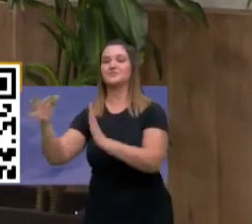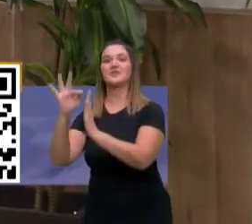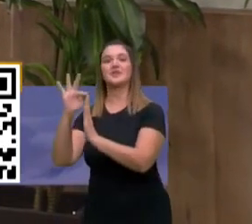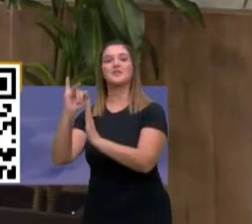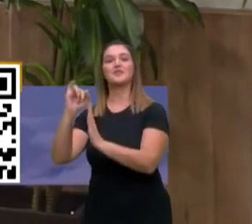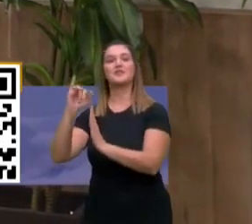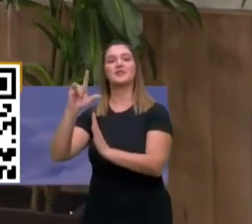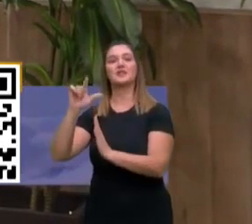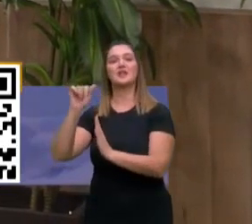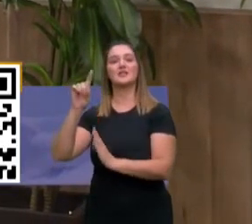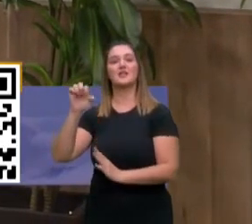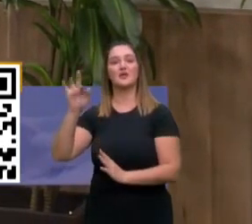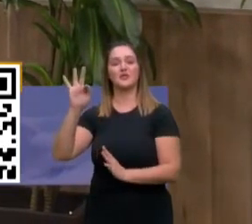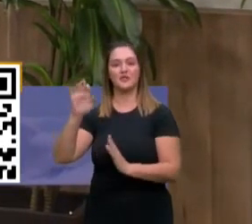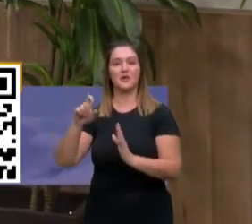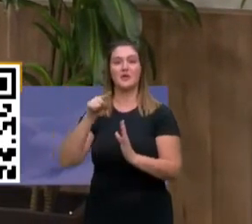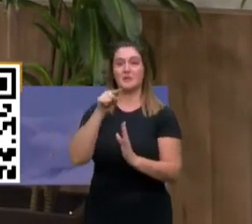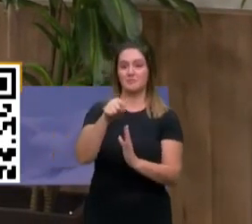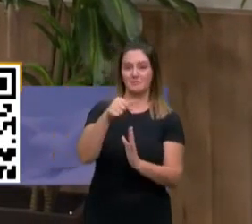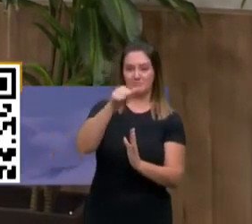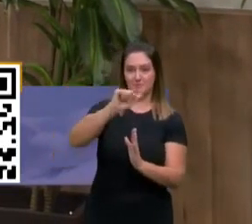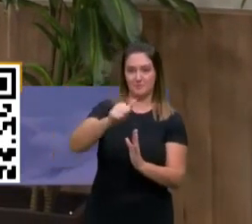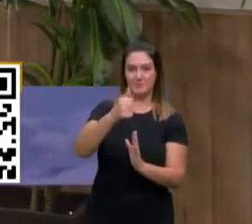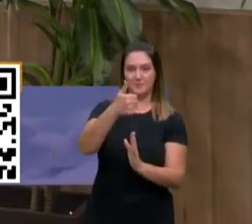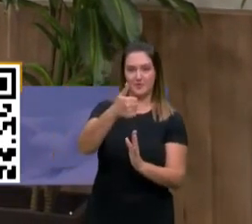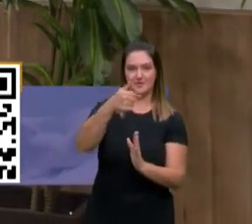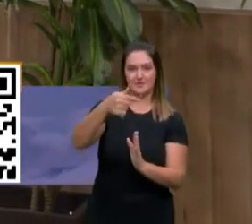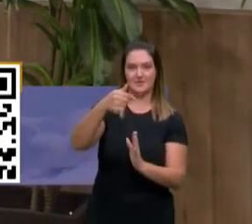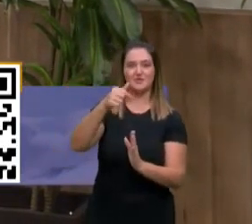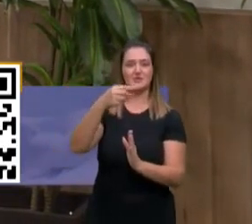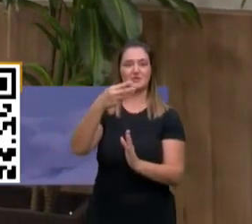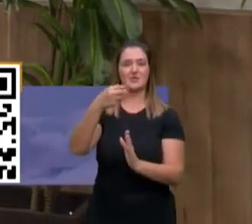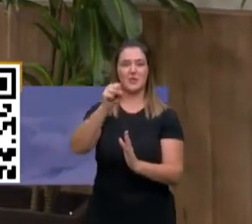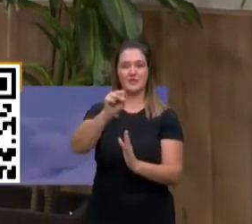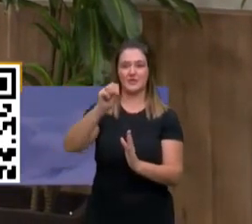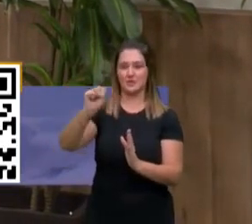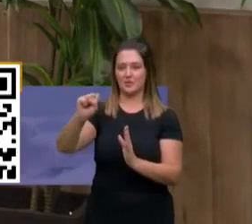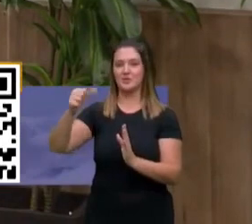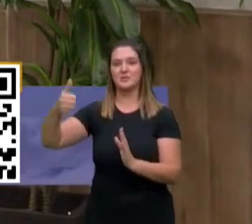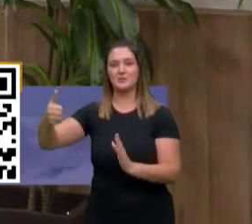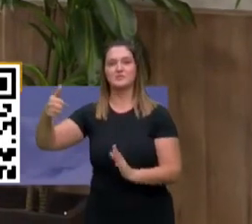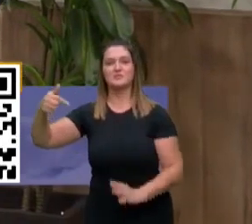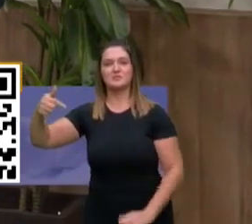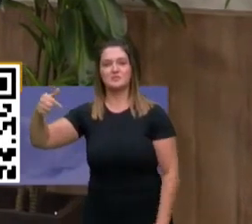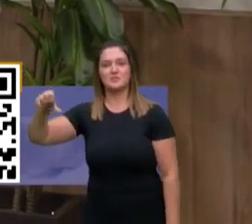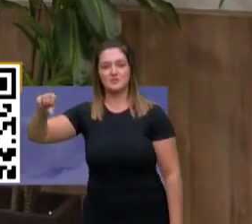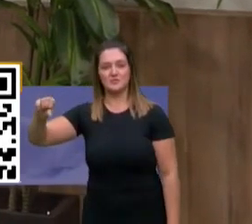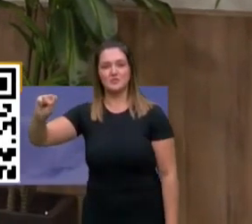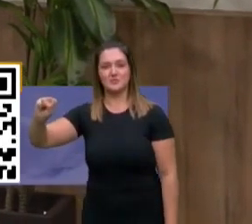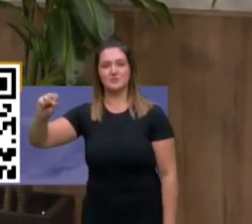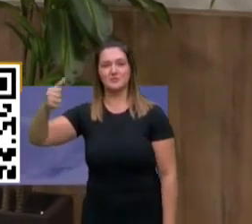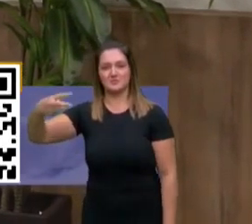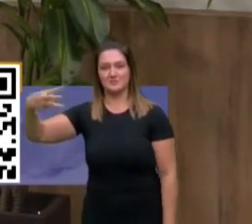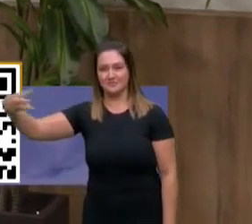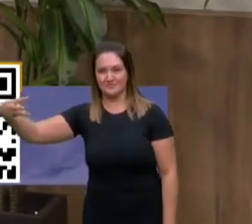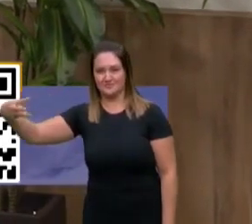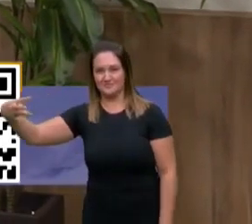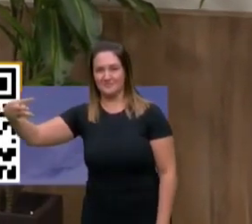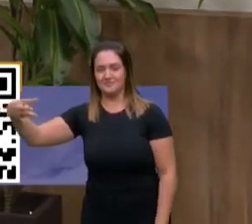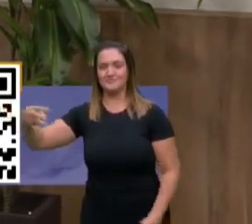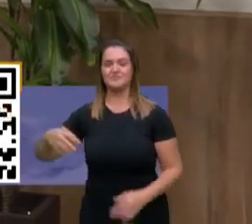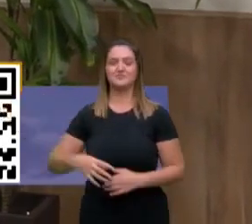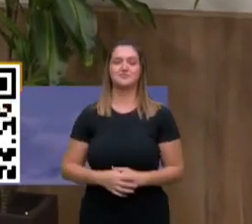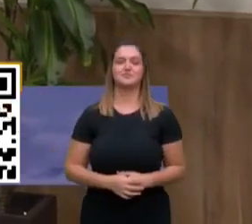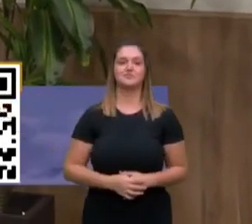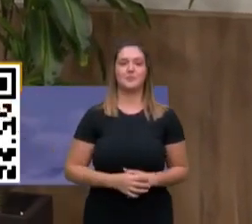Filadélfia. Sardes vai de 1798 a 1833, e Filadélfia de 1833 a